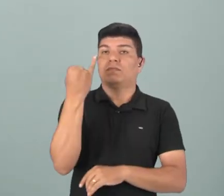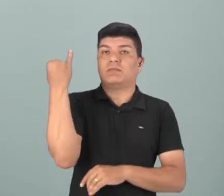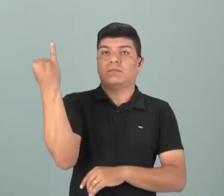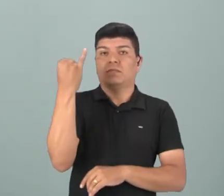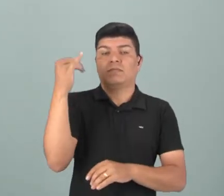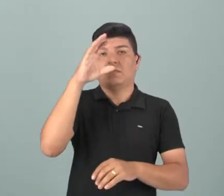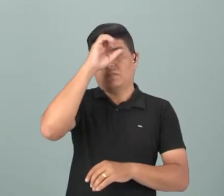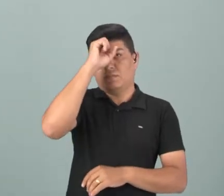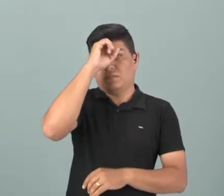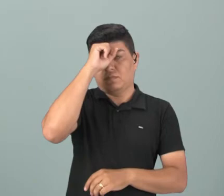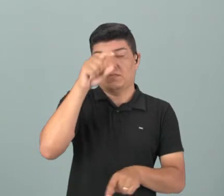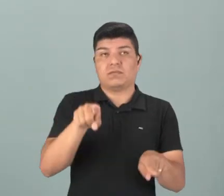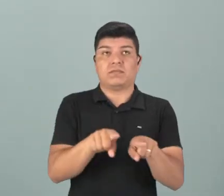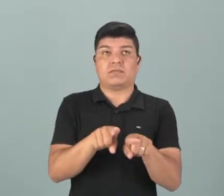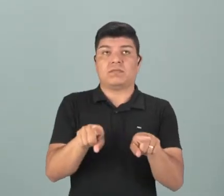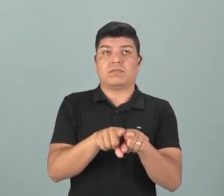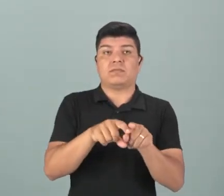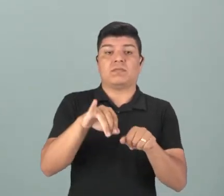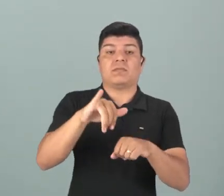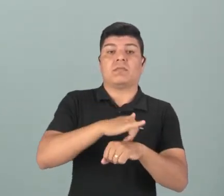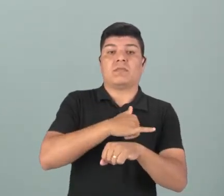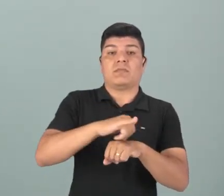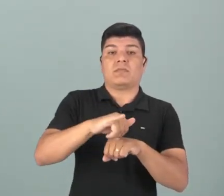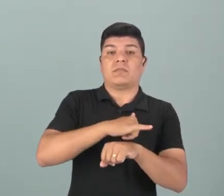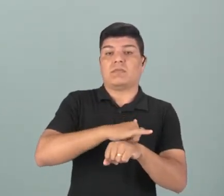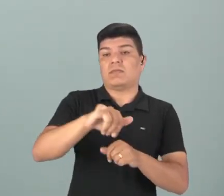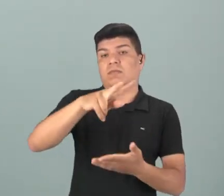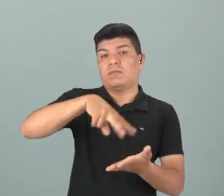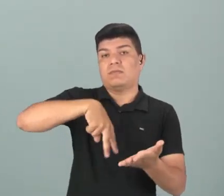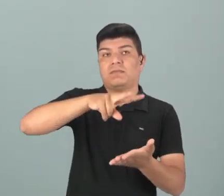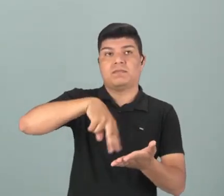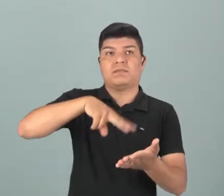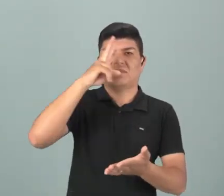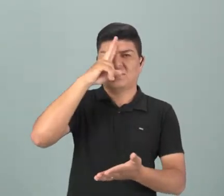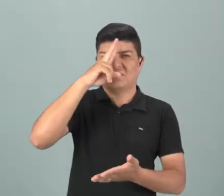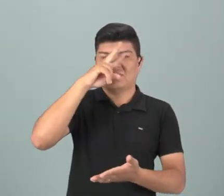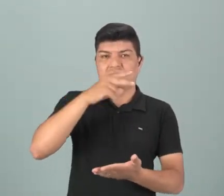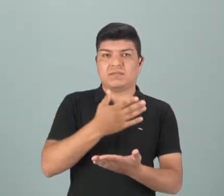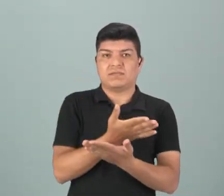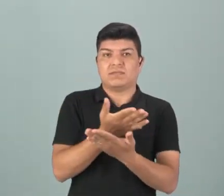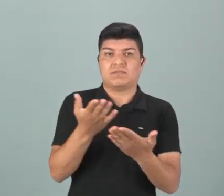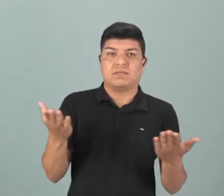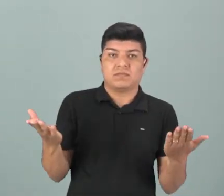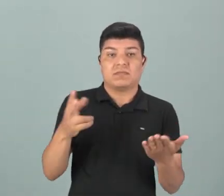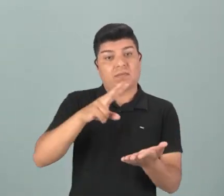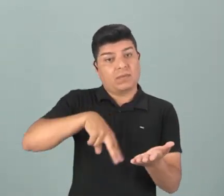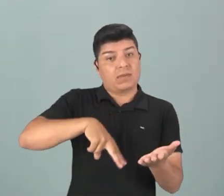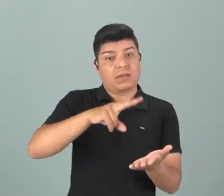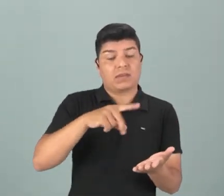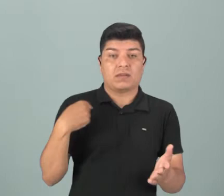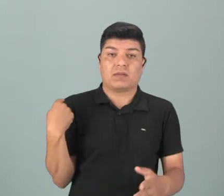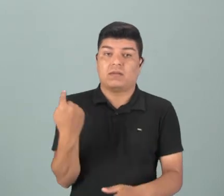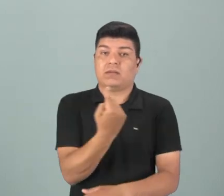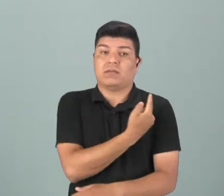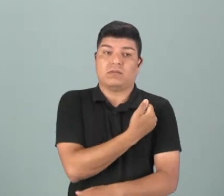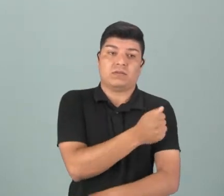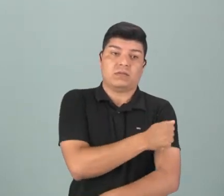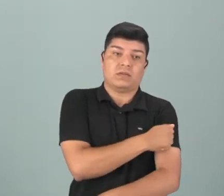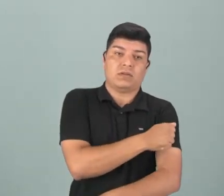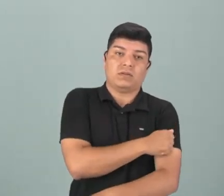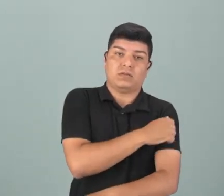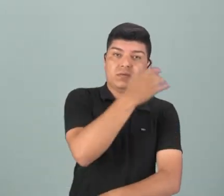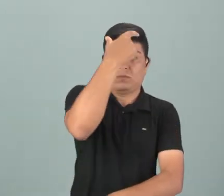importante que Nós aprendemos pessoal que são as estratégias de leitura são lembrados a leitura né Para Nós Alunos